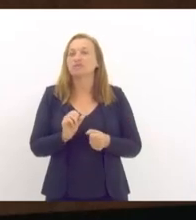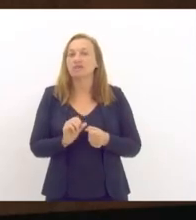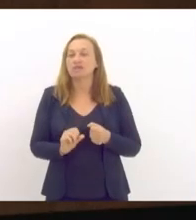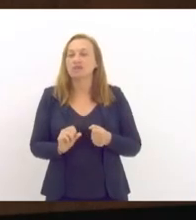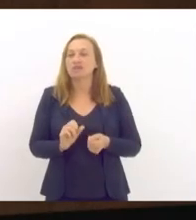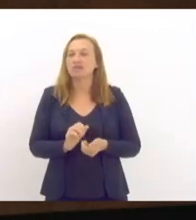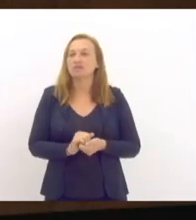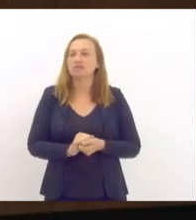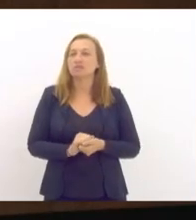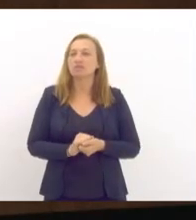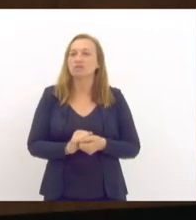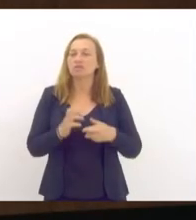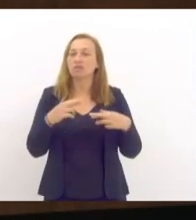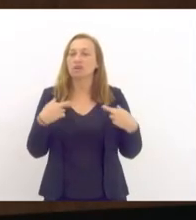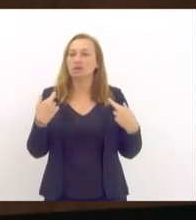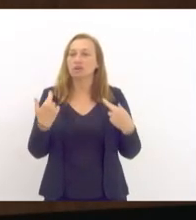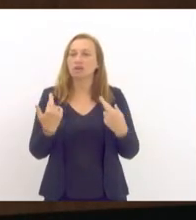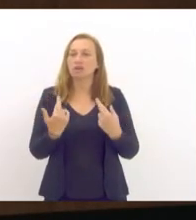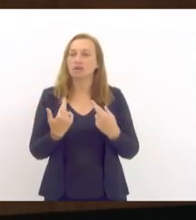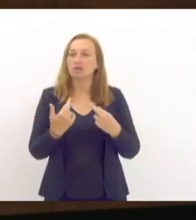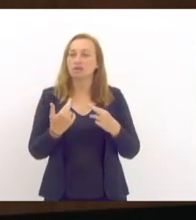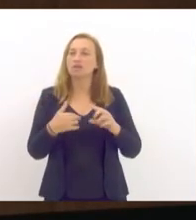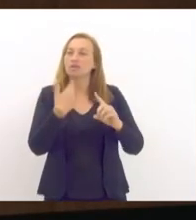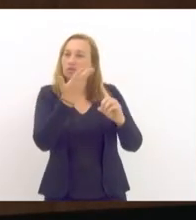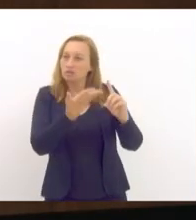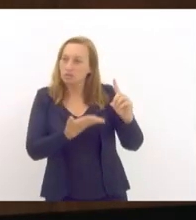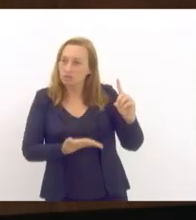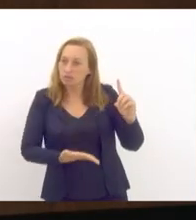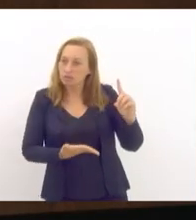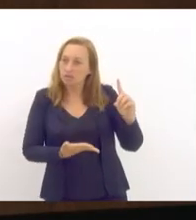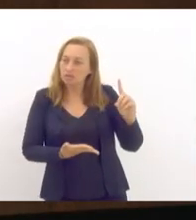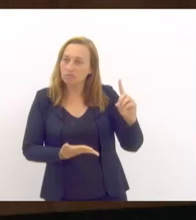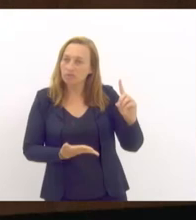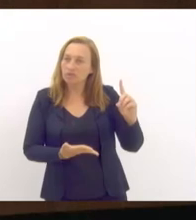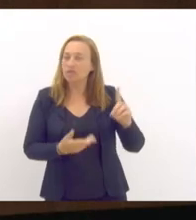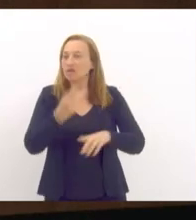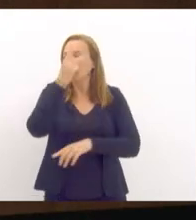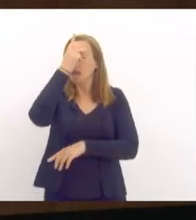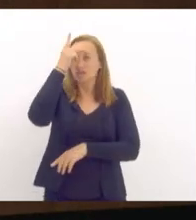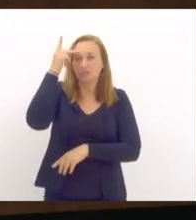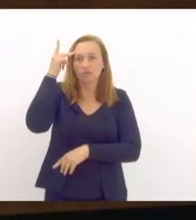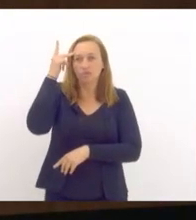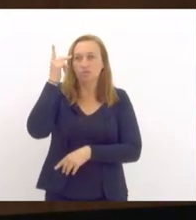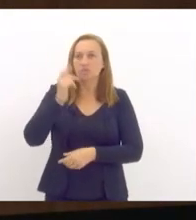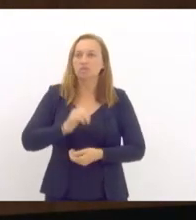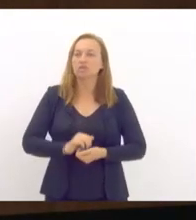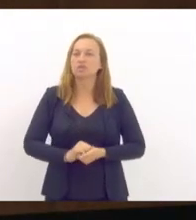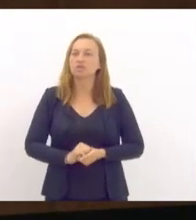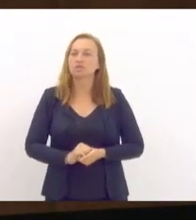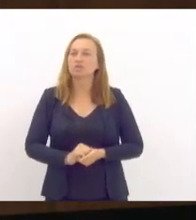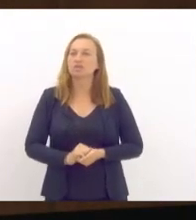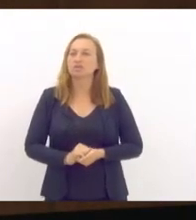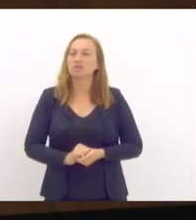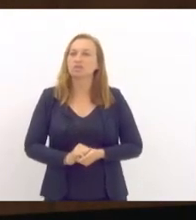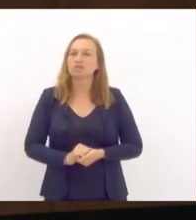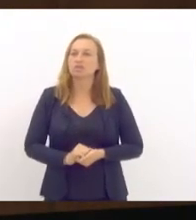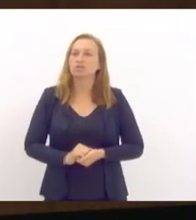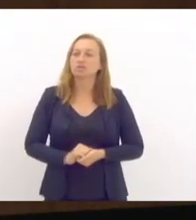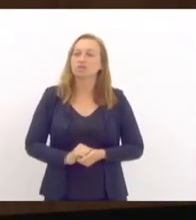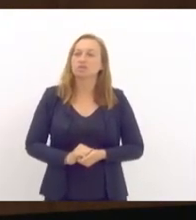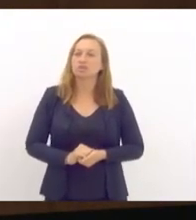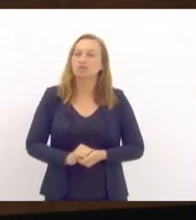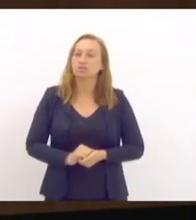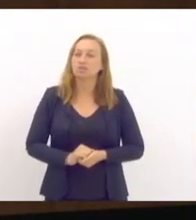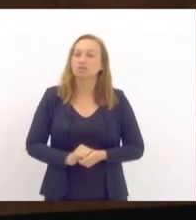uma sessão solene em homenagem às pessoas portadoras